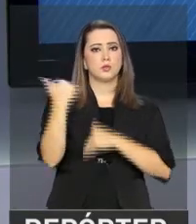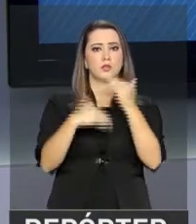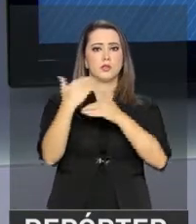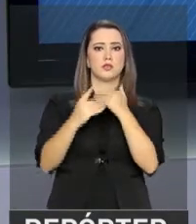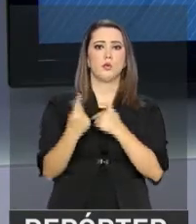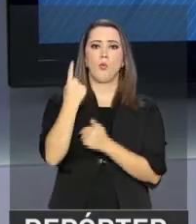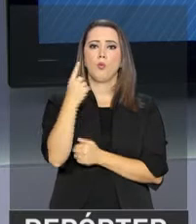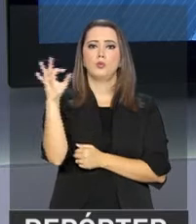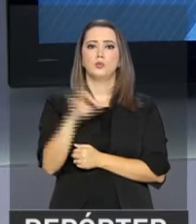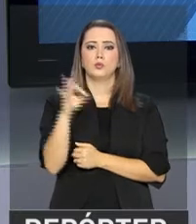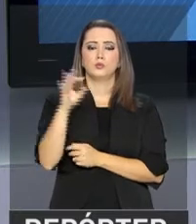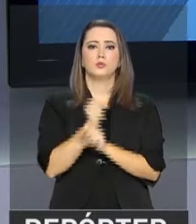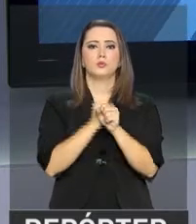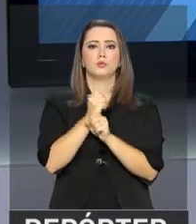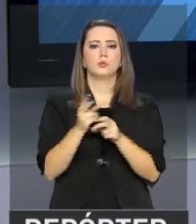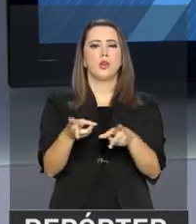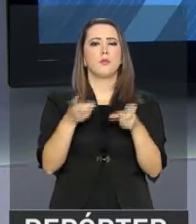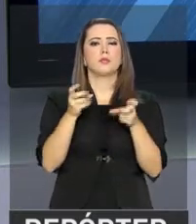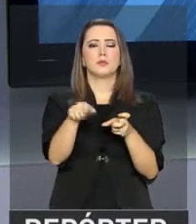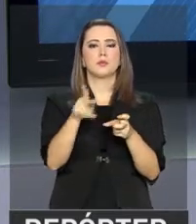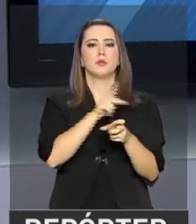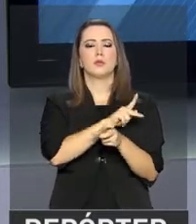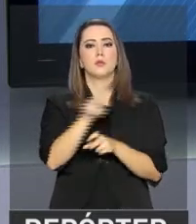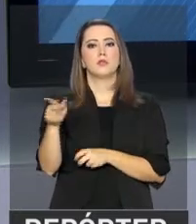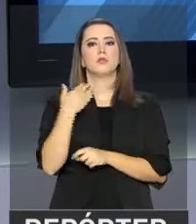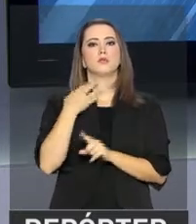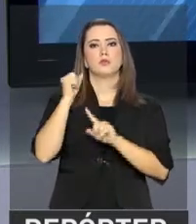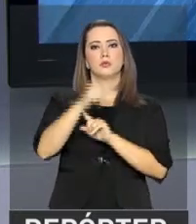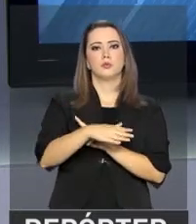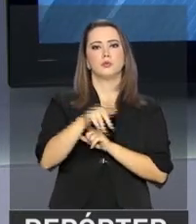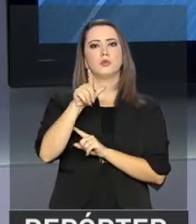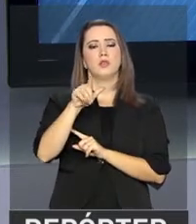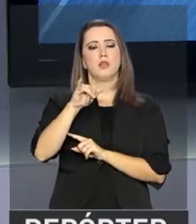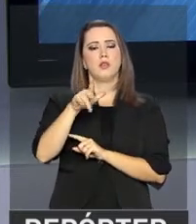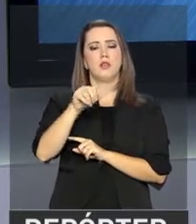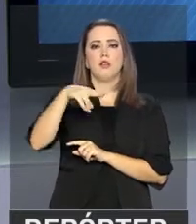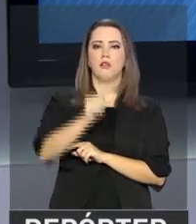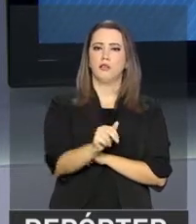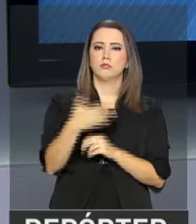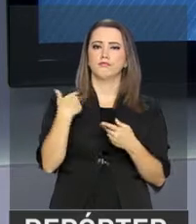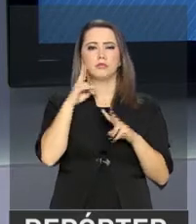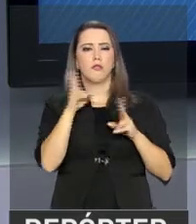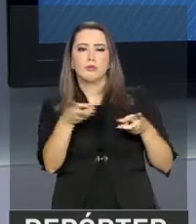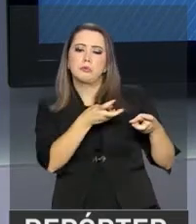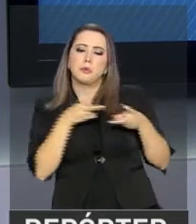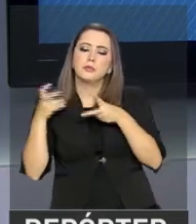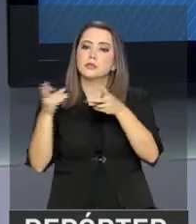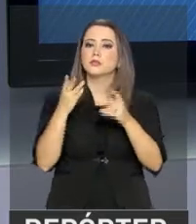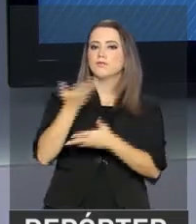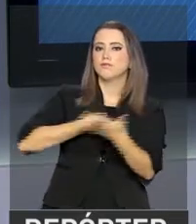mínimo 1% este ano a estimativa é do presidente do banco central ilan goldfajn com base nas projeções do mercado financeiro